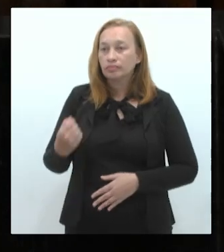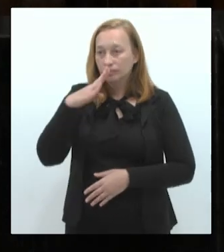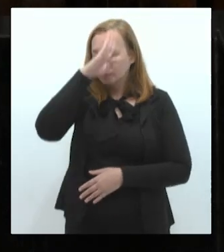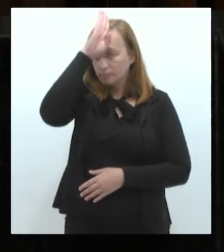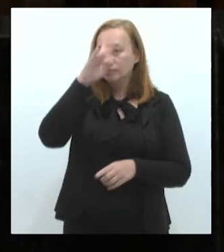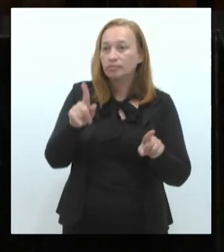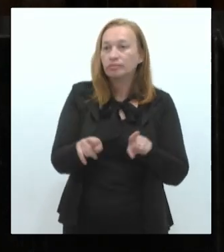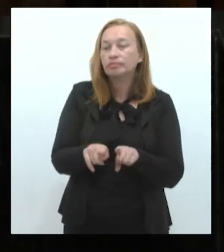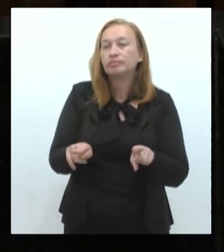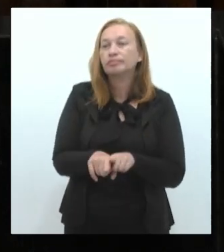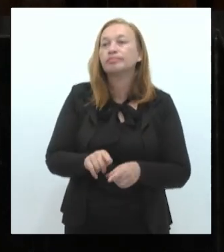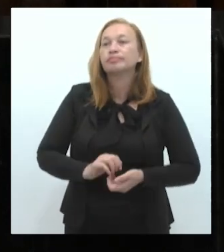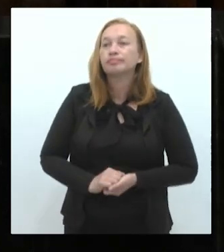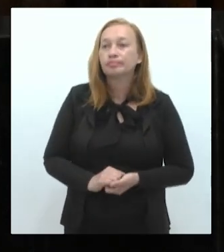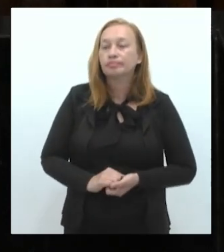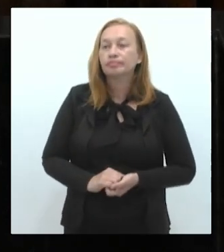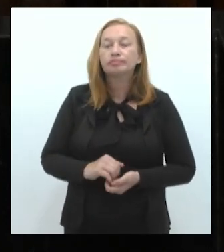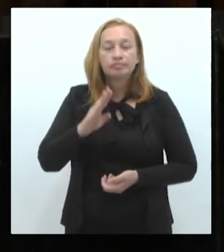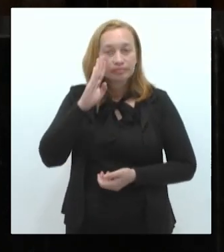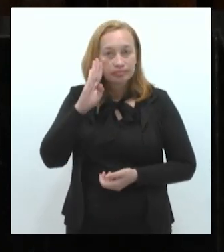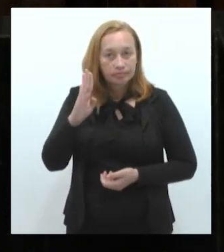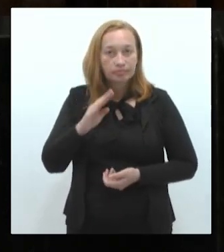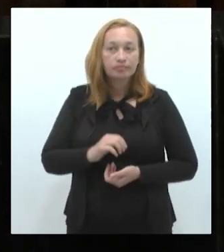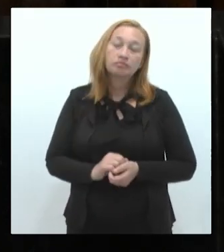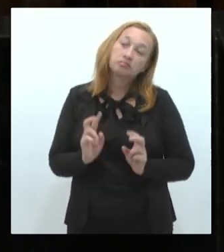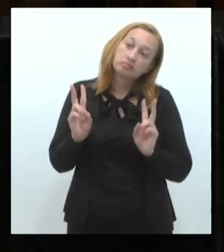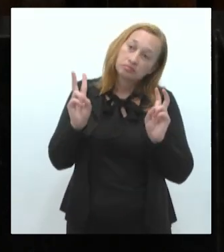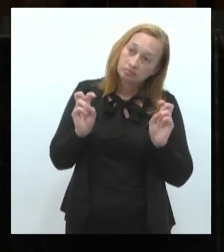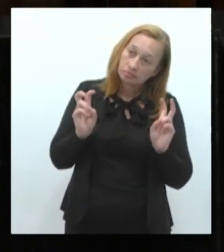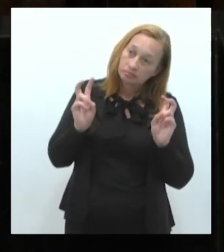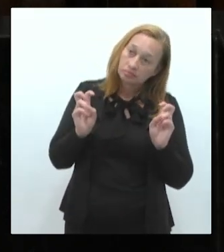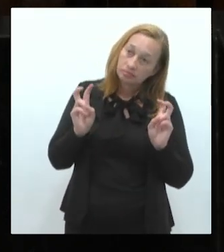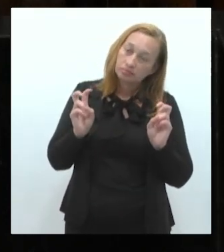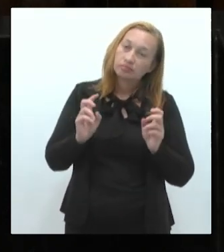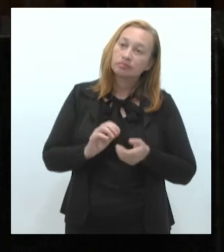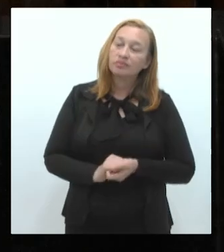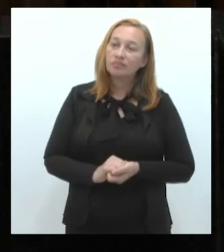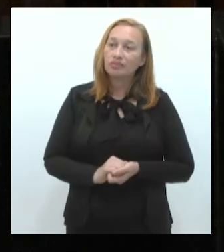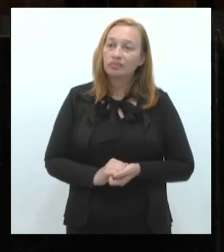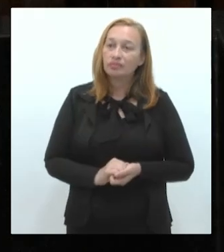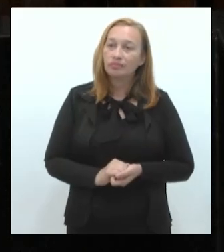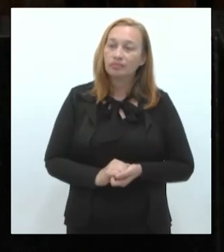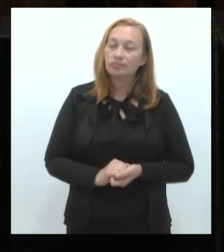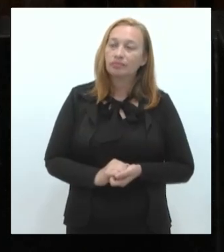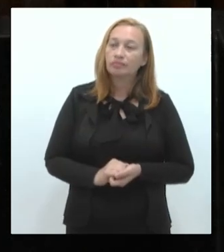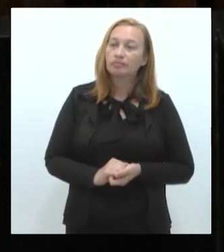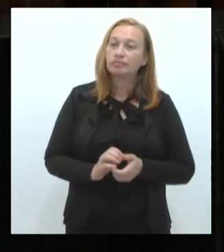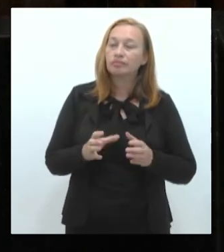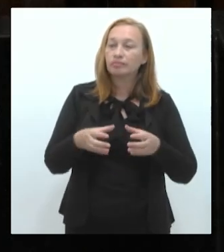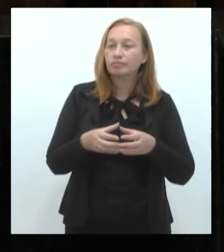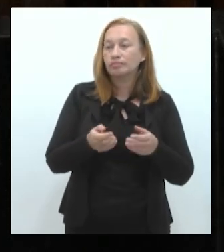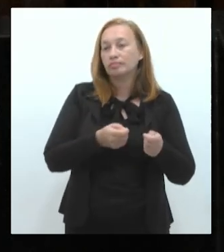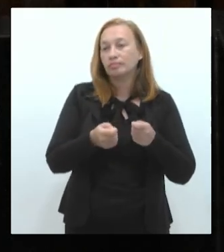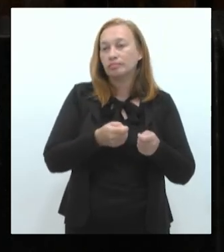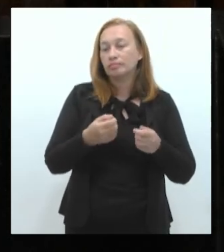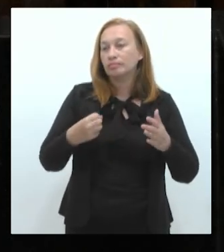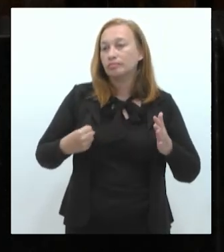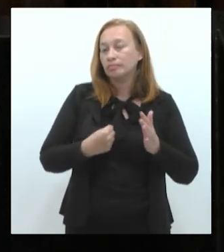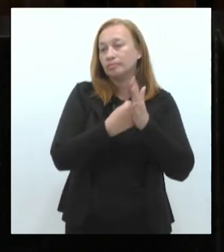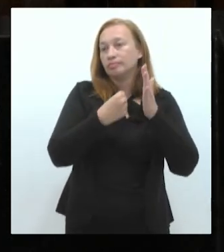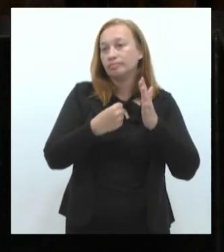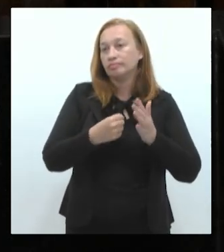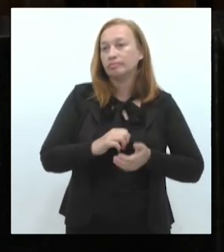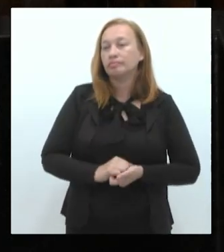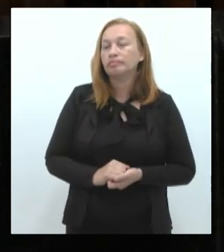também, né? Principalmente com a questão dos estoques reguladores. O impacto